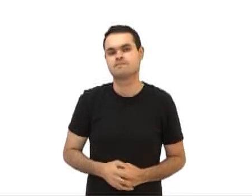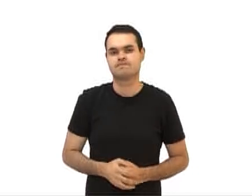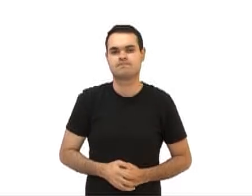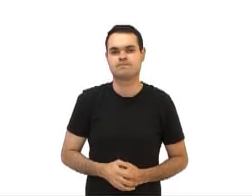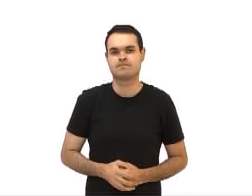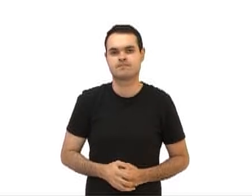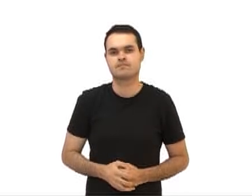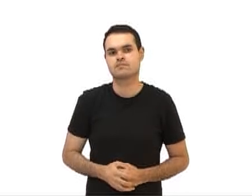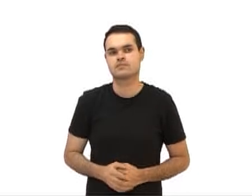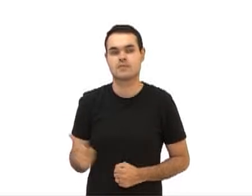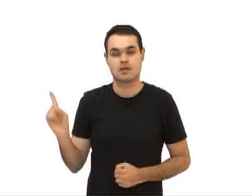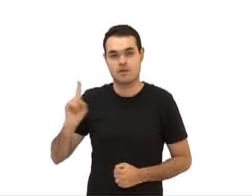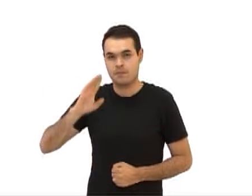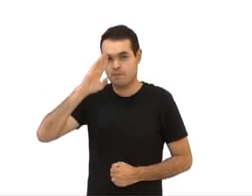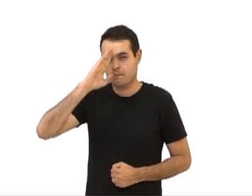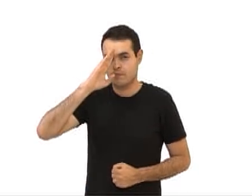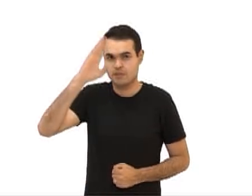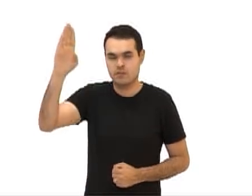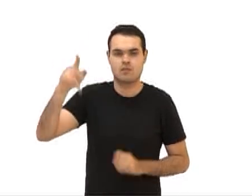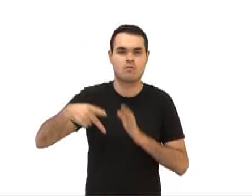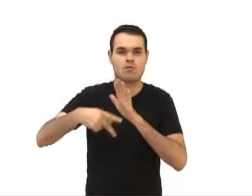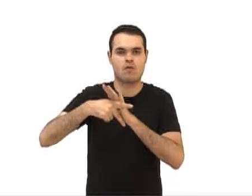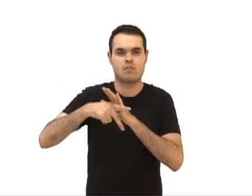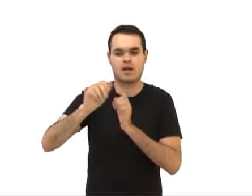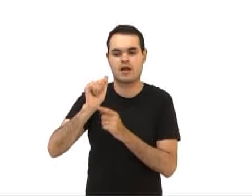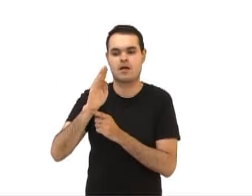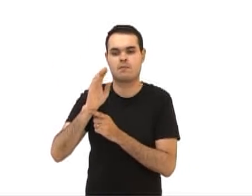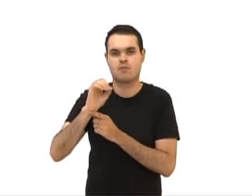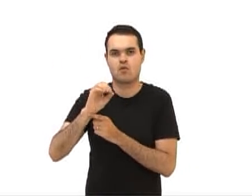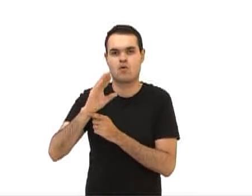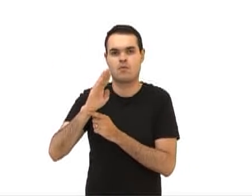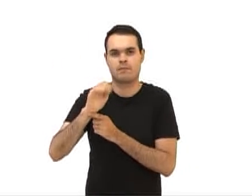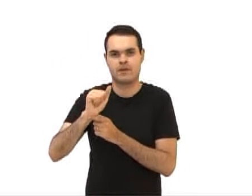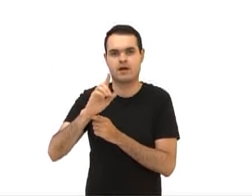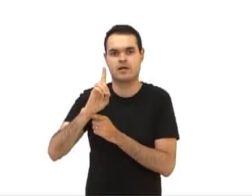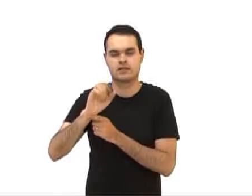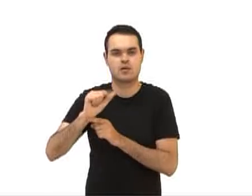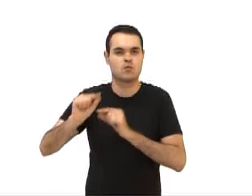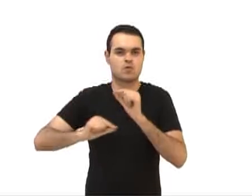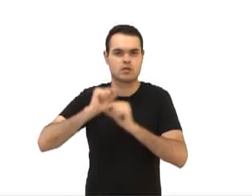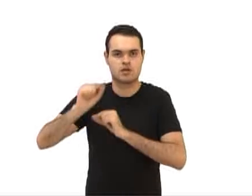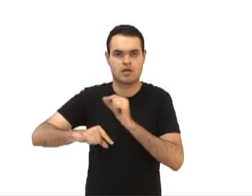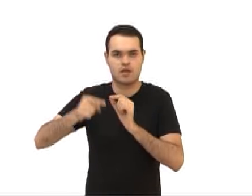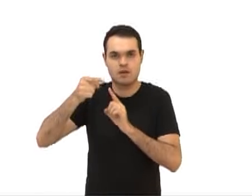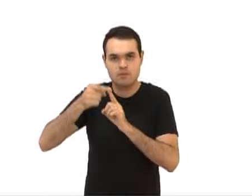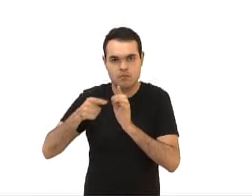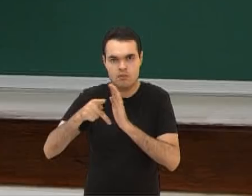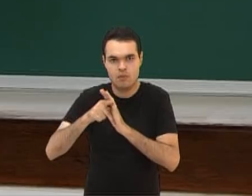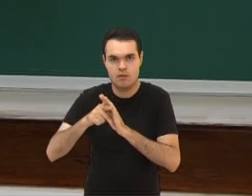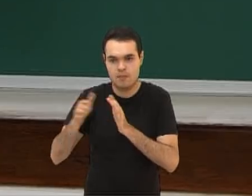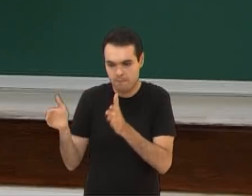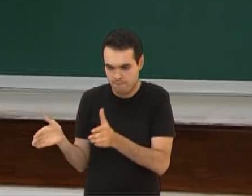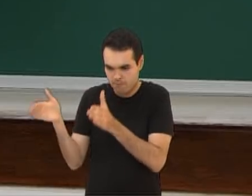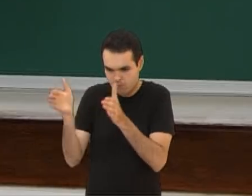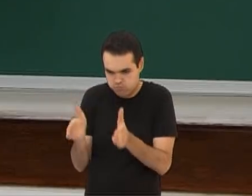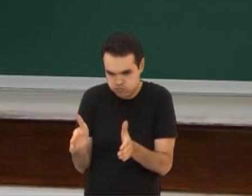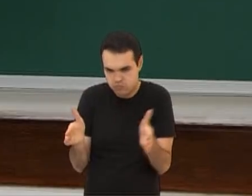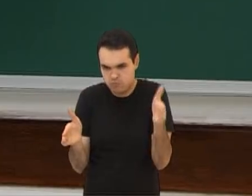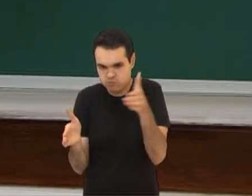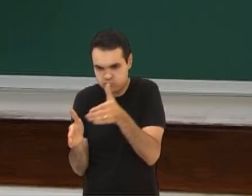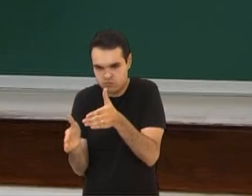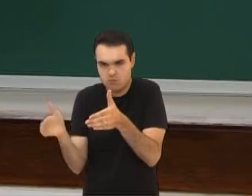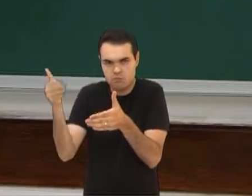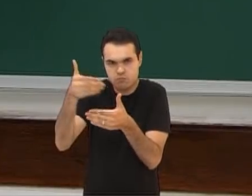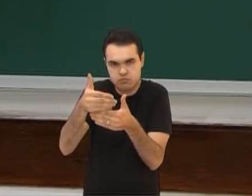assim, esses arcos, principalmente as abóbadas e o sistema de arcos, que eles eram de pedras encaixadas, tá?